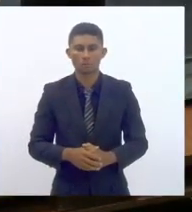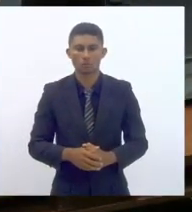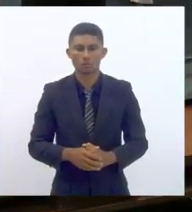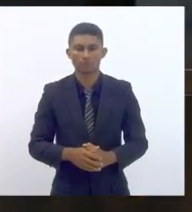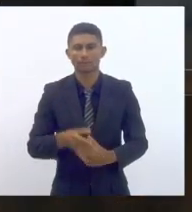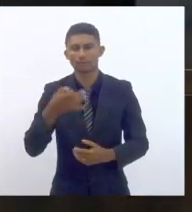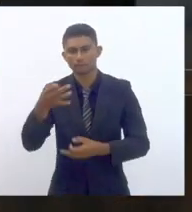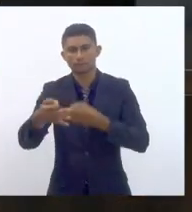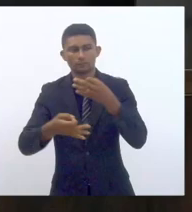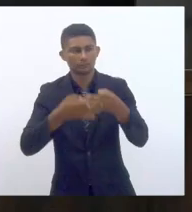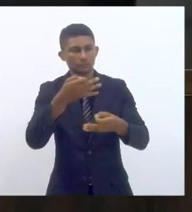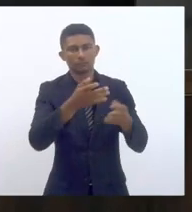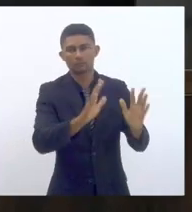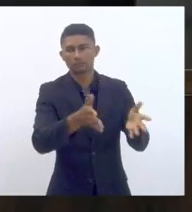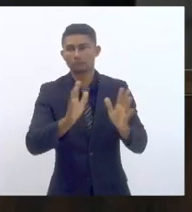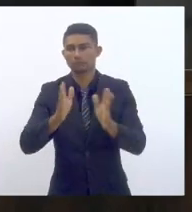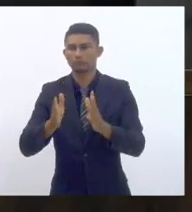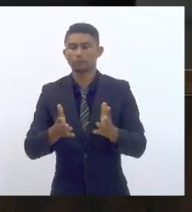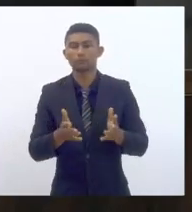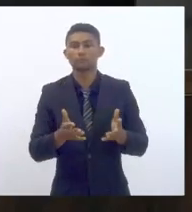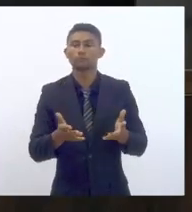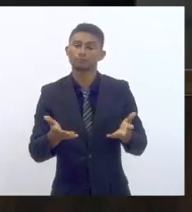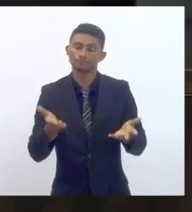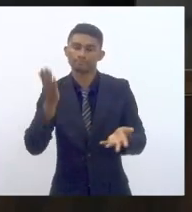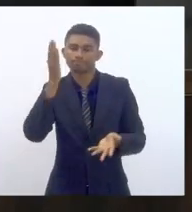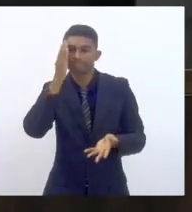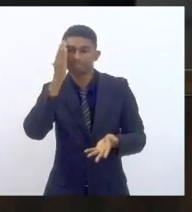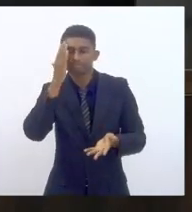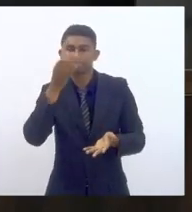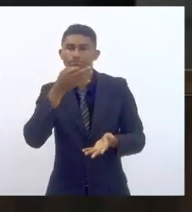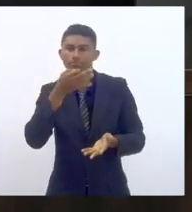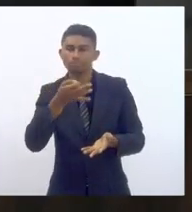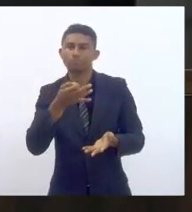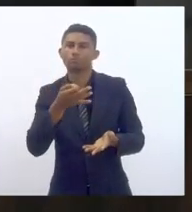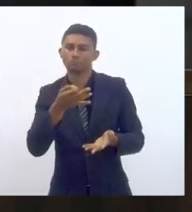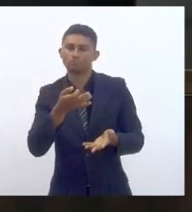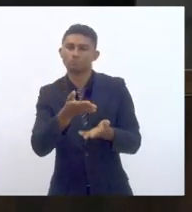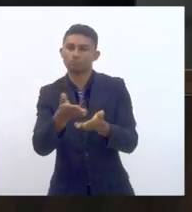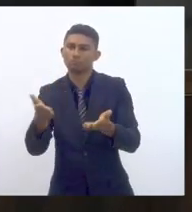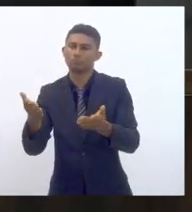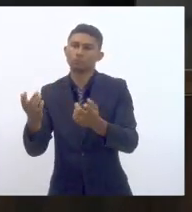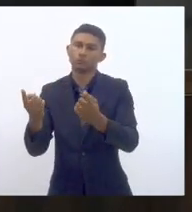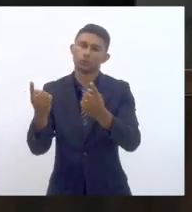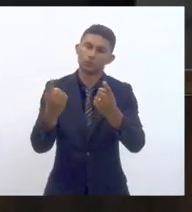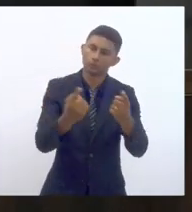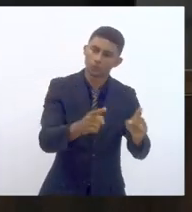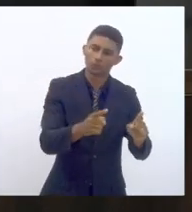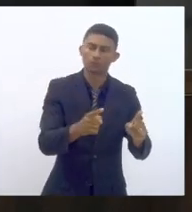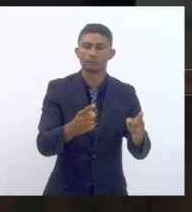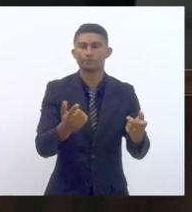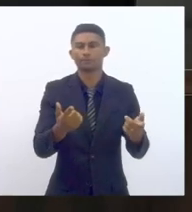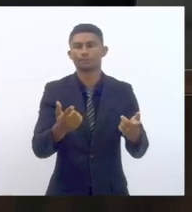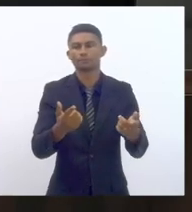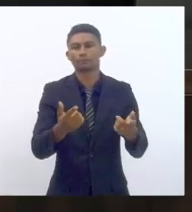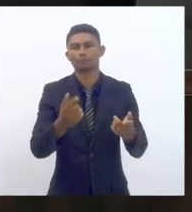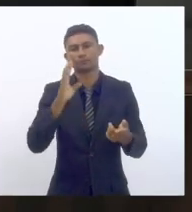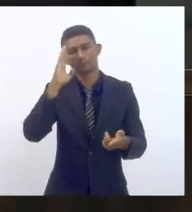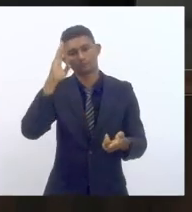Com os pareceres emitidos, logicamente, parecer foram contrários, que vale a da CCJ.